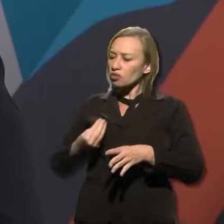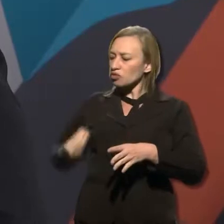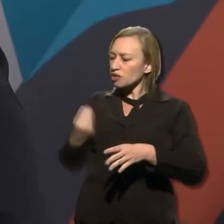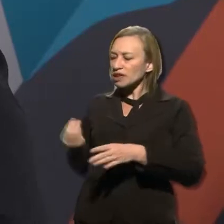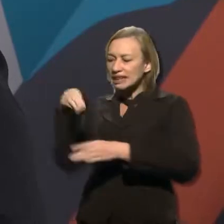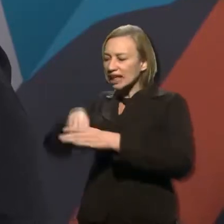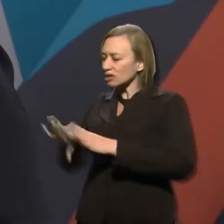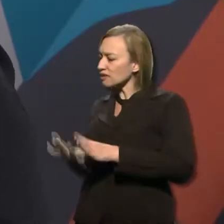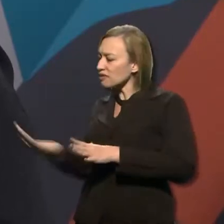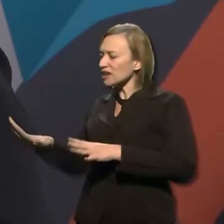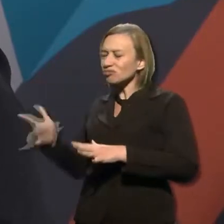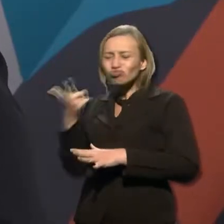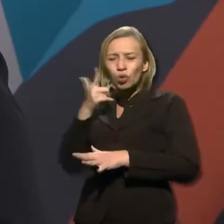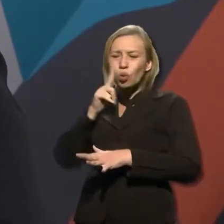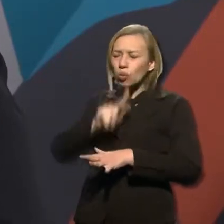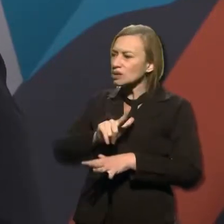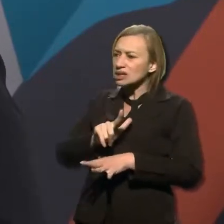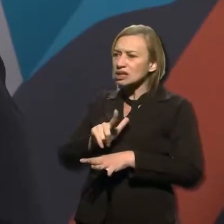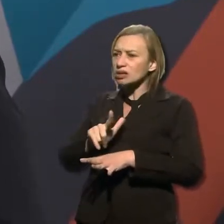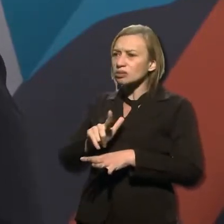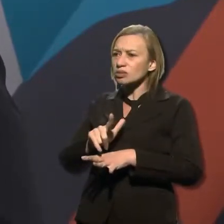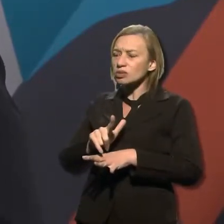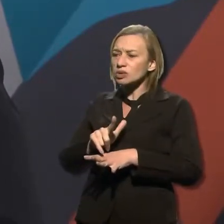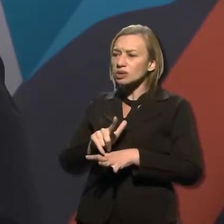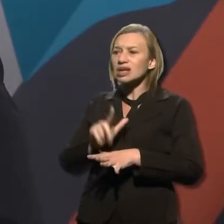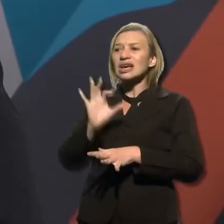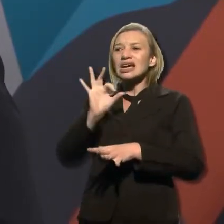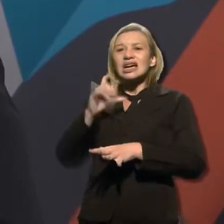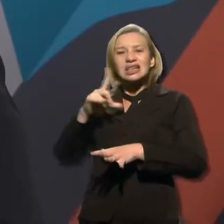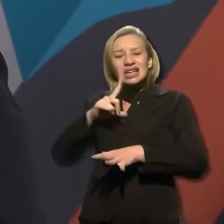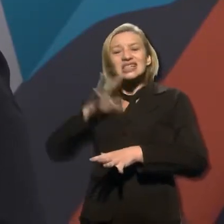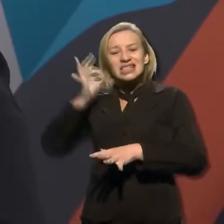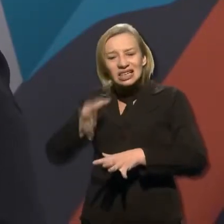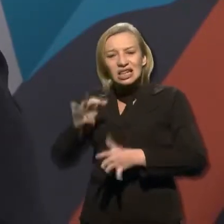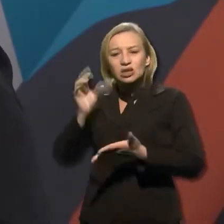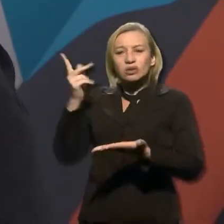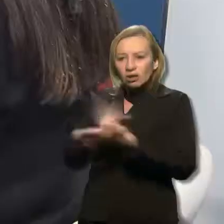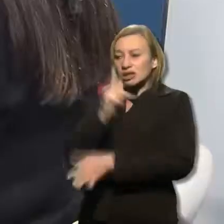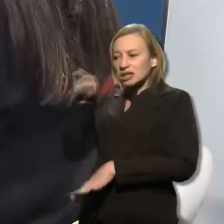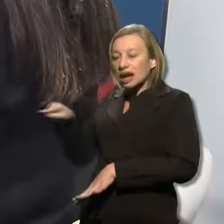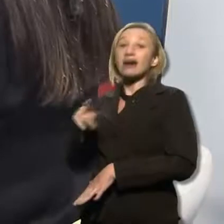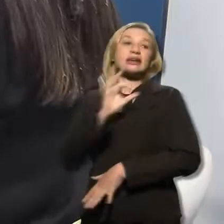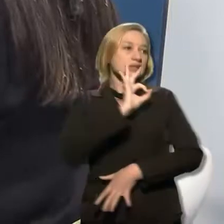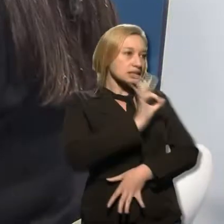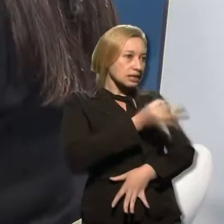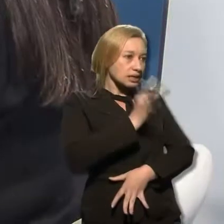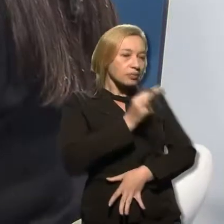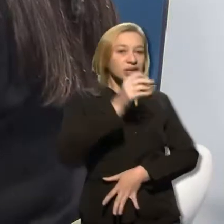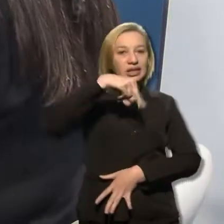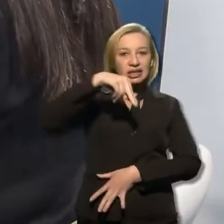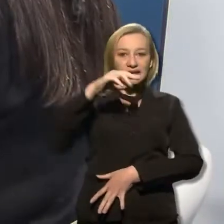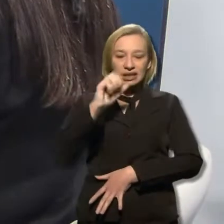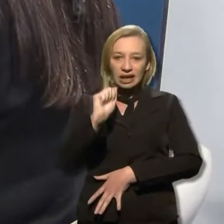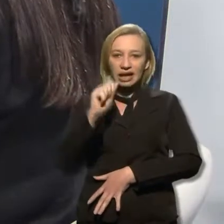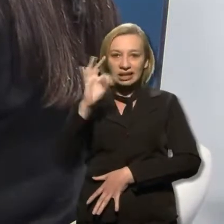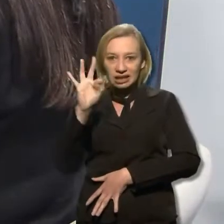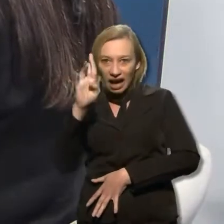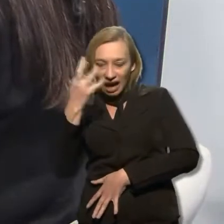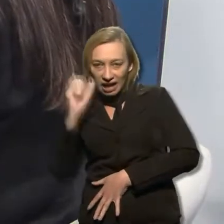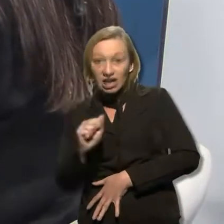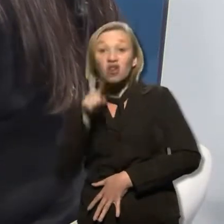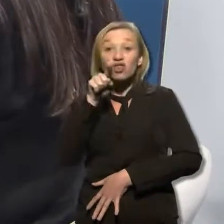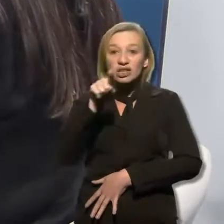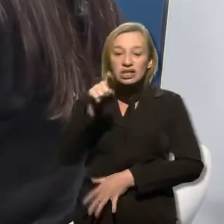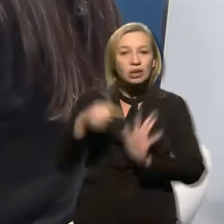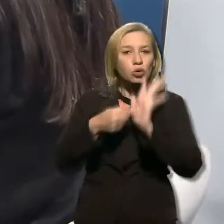vivemos nas favelas, não conseguimos ter a dimensão do que de fato está acontecendo lá. Exatamente, Natália. Eu acho que você